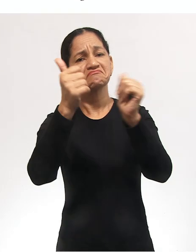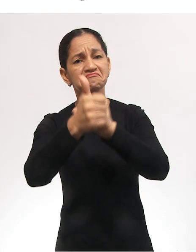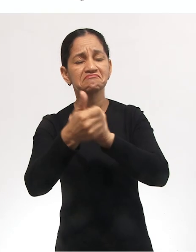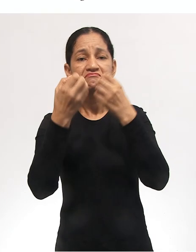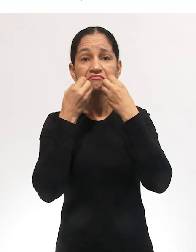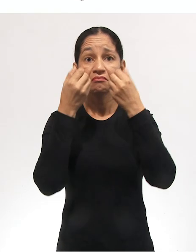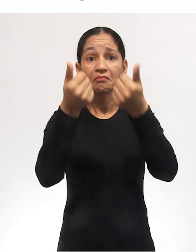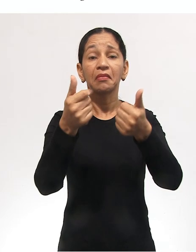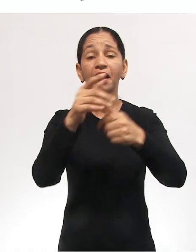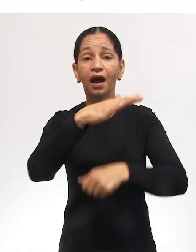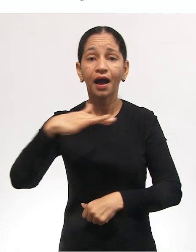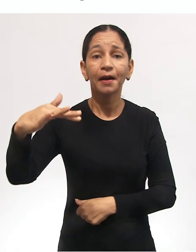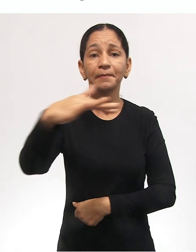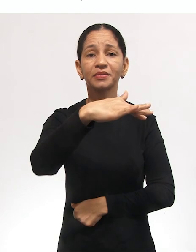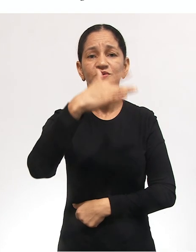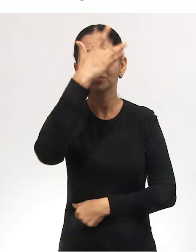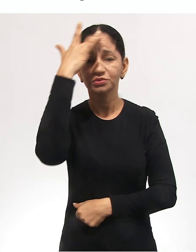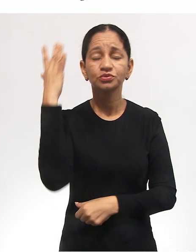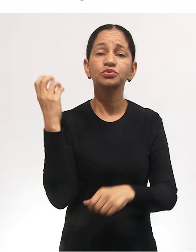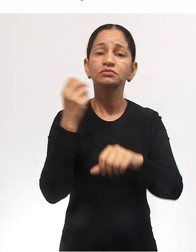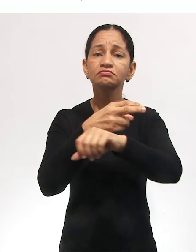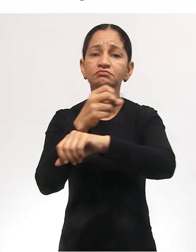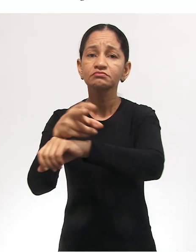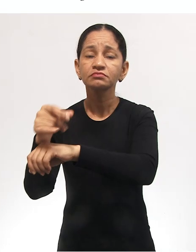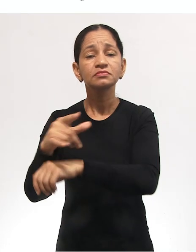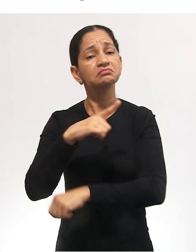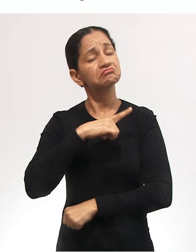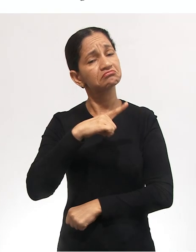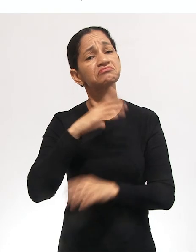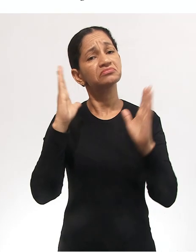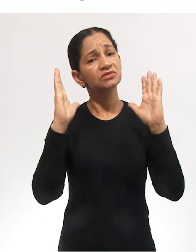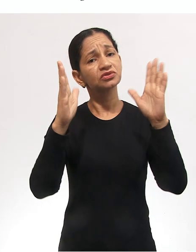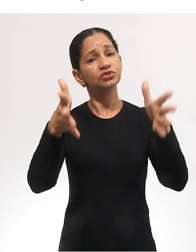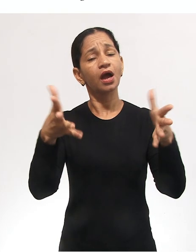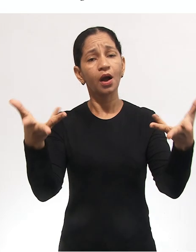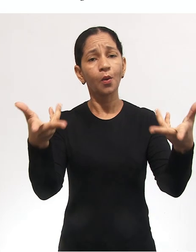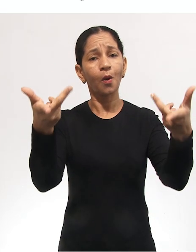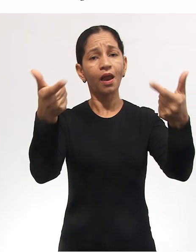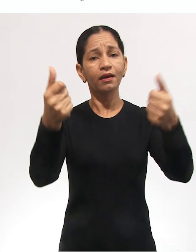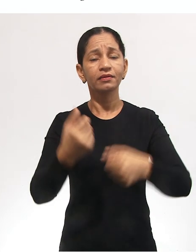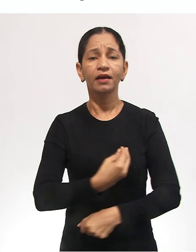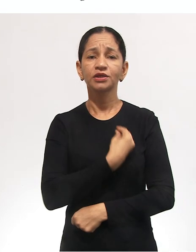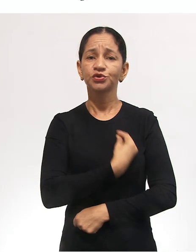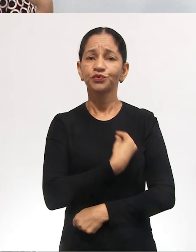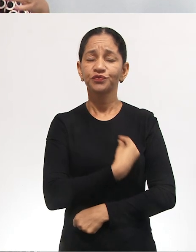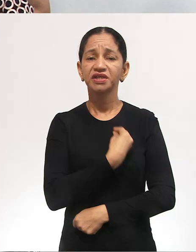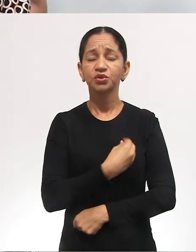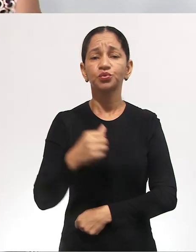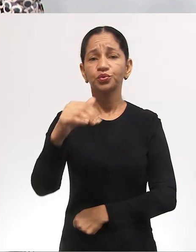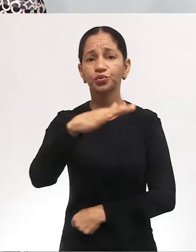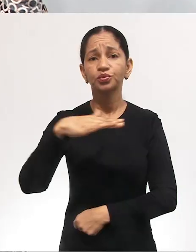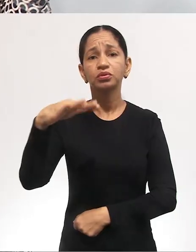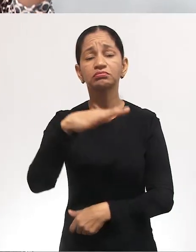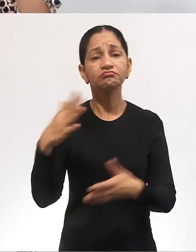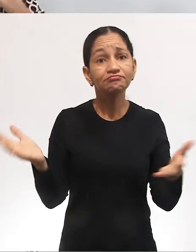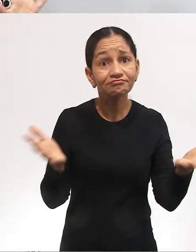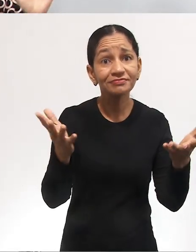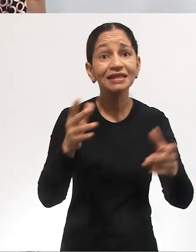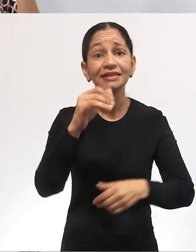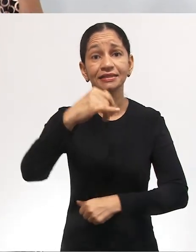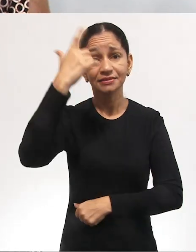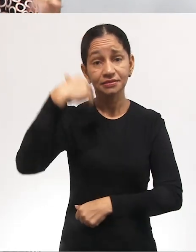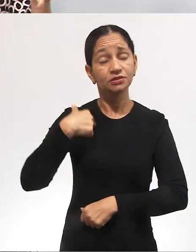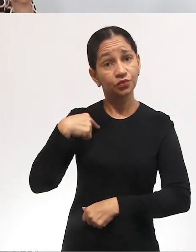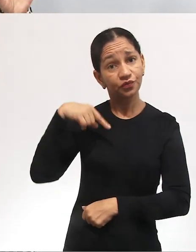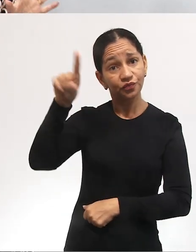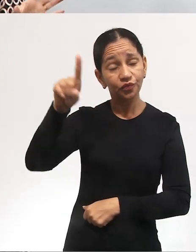estão envolvidas no programa de qualidade de vida da sua empresa possam estimular, incentivar e quando os colaboradores